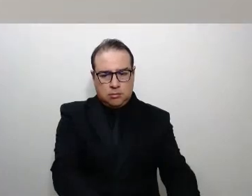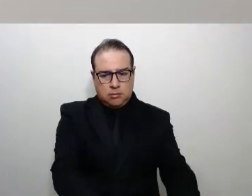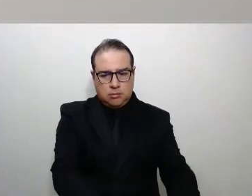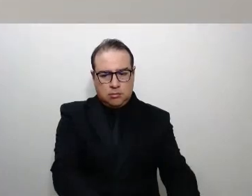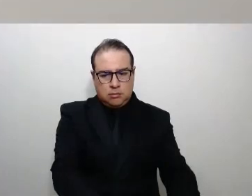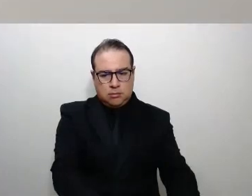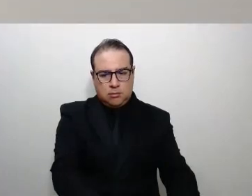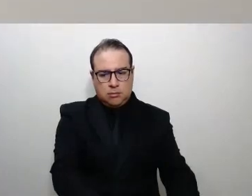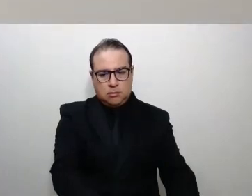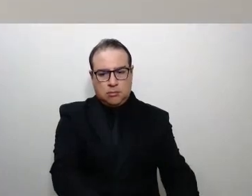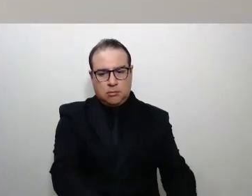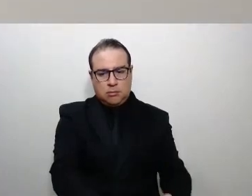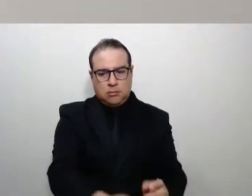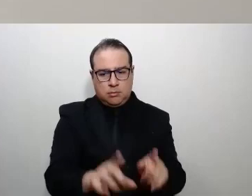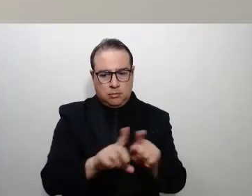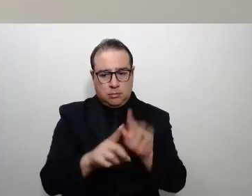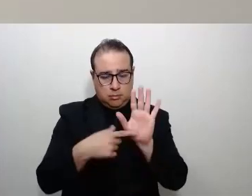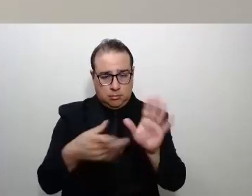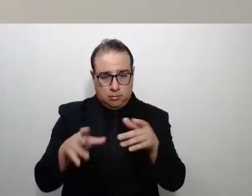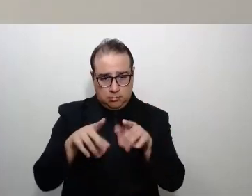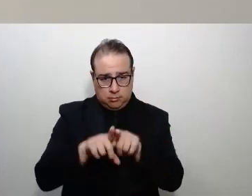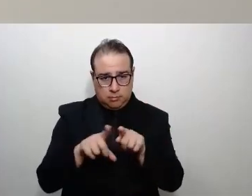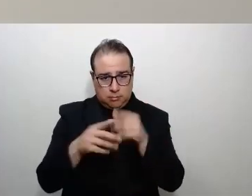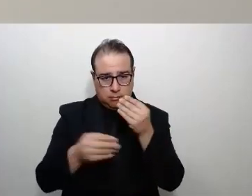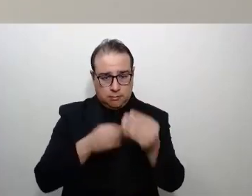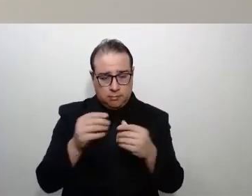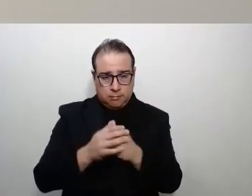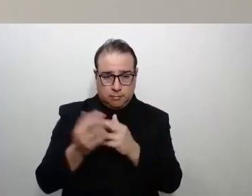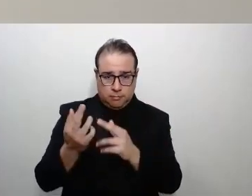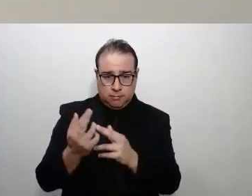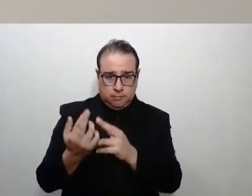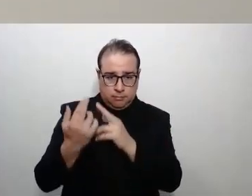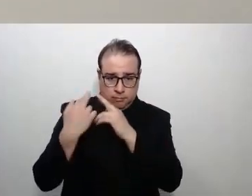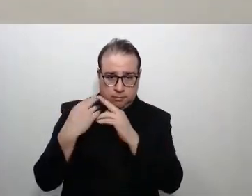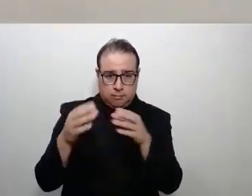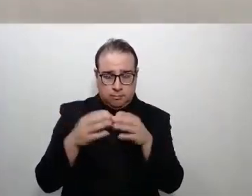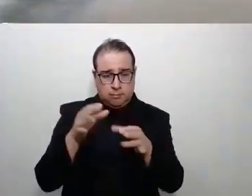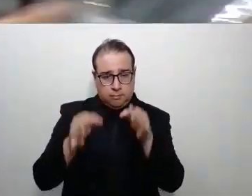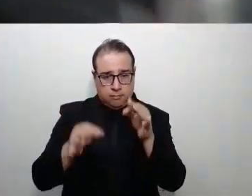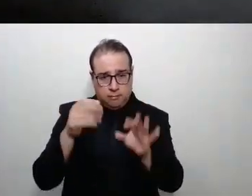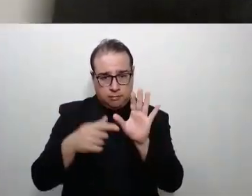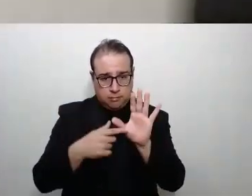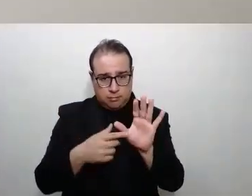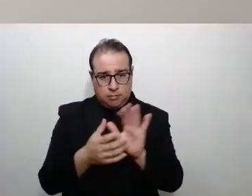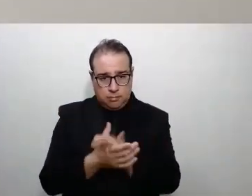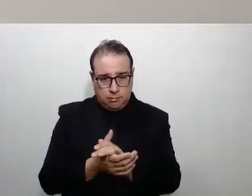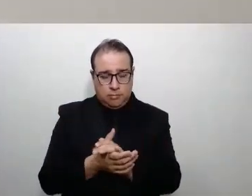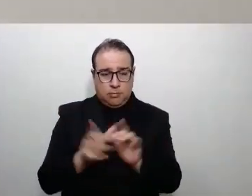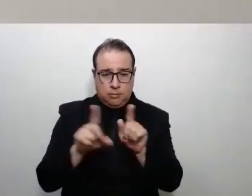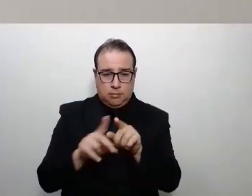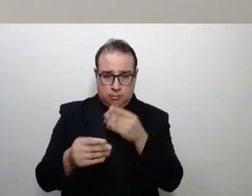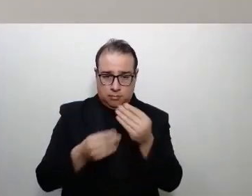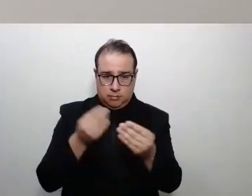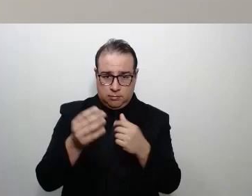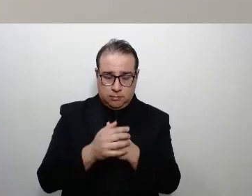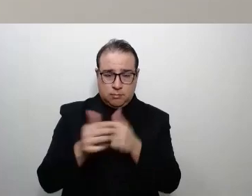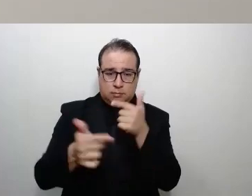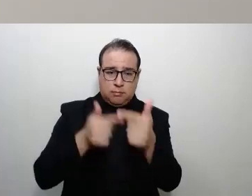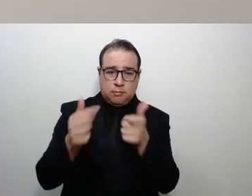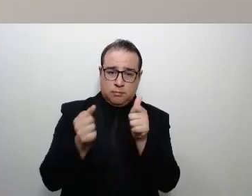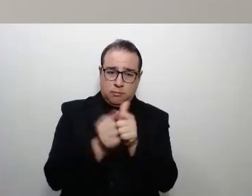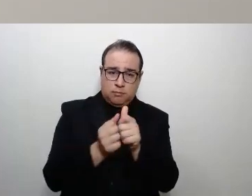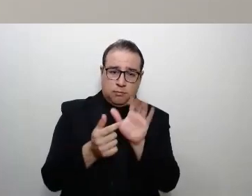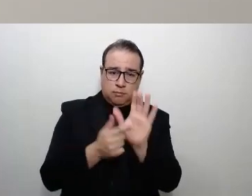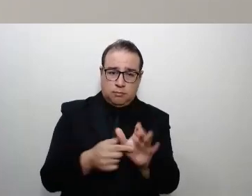também quero fazer permita-me uma referência ao juízes eu sei que o cerimonial já fez mas o trabalho deles